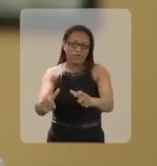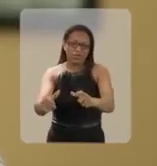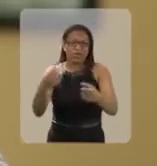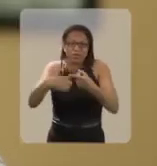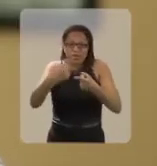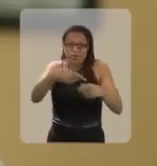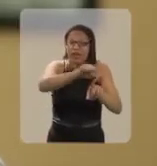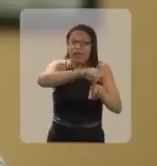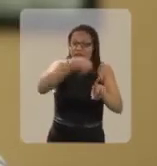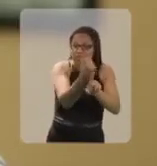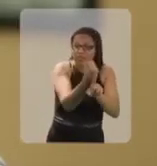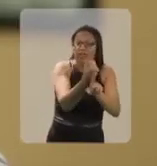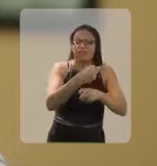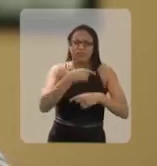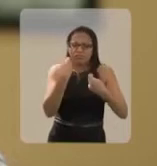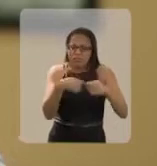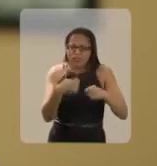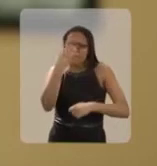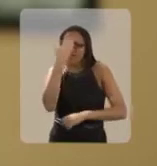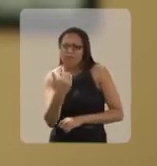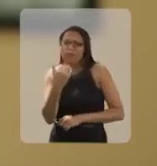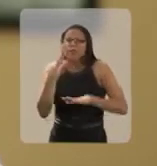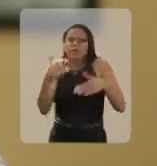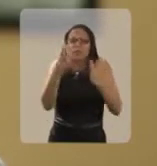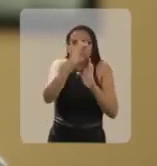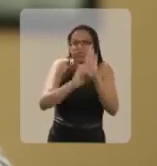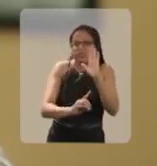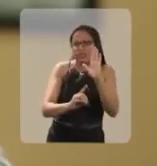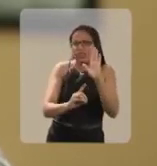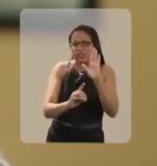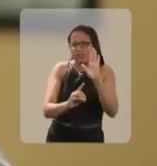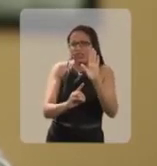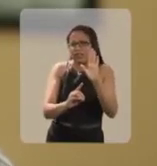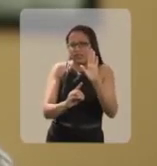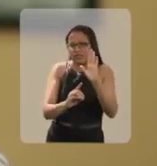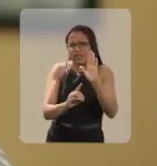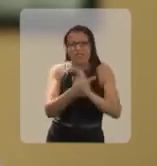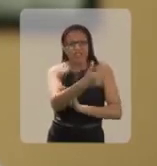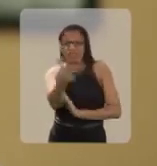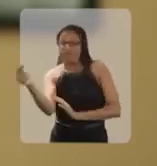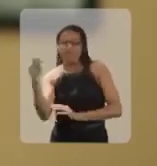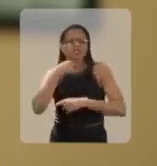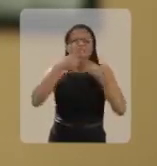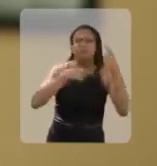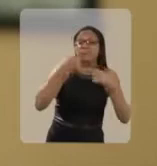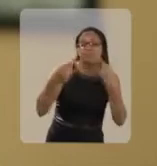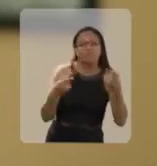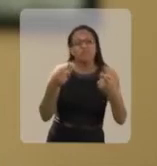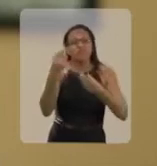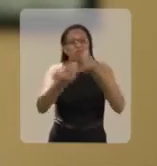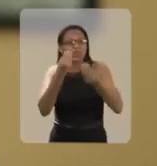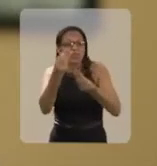mobilizada, a perspectiva do direito ela vai ser negligenciada, ela vai ser negada. não tem ninguém que saiba o que é que a